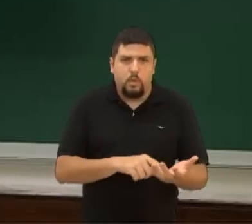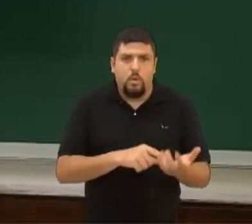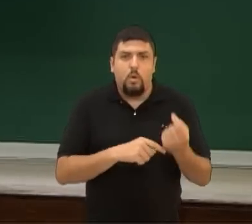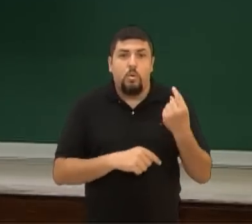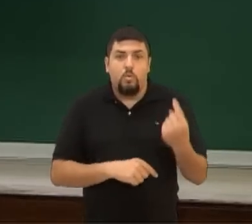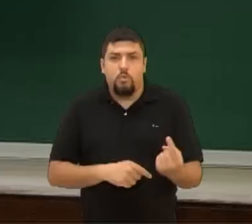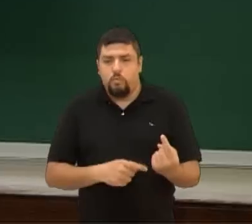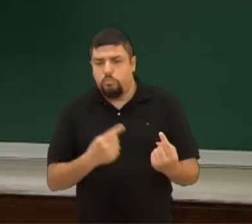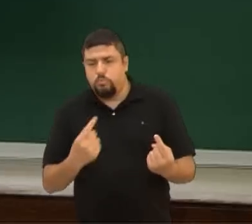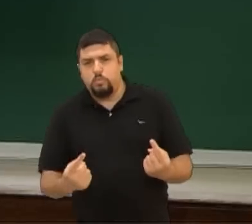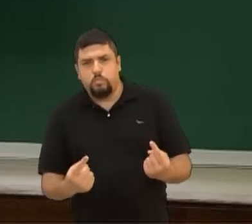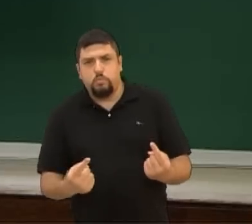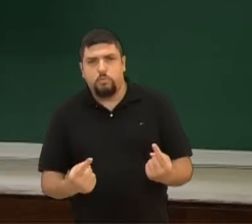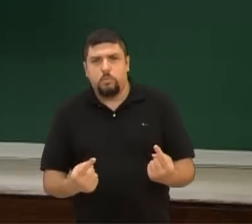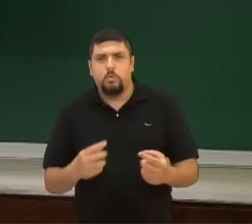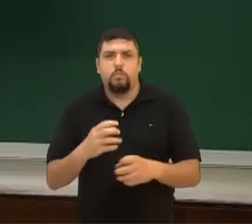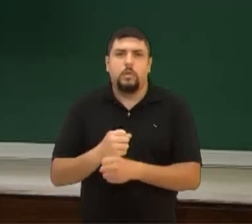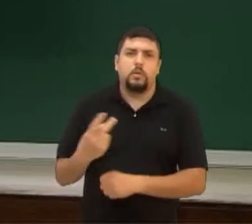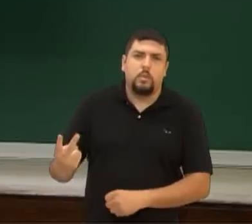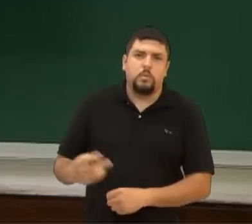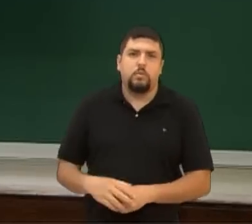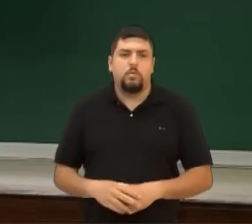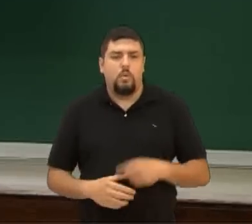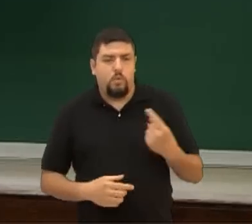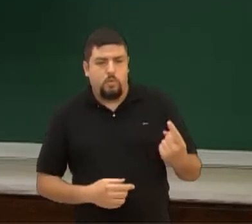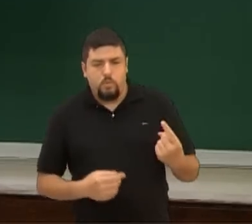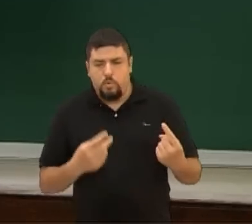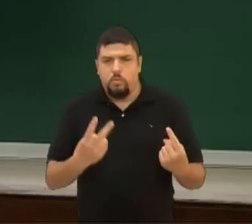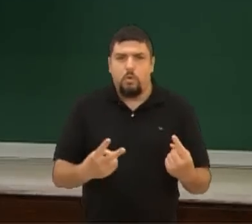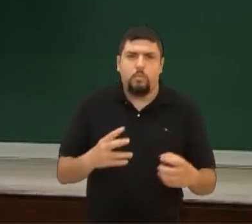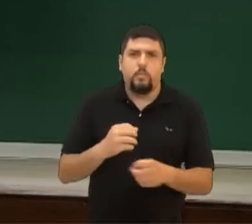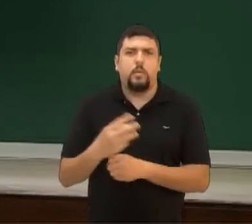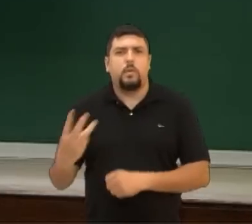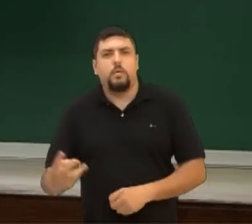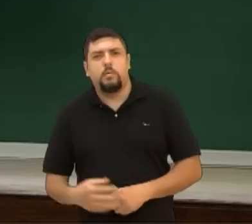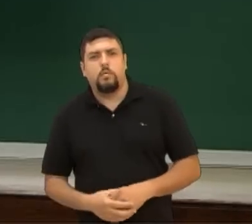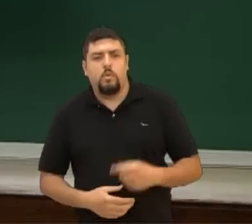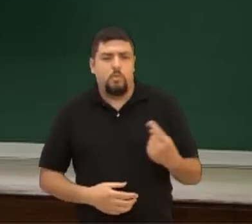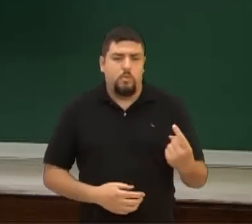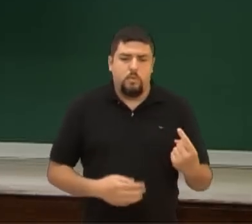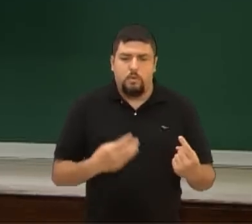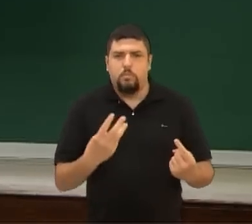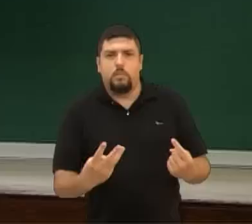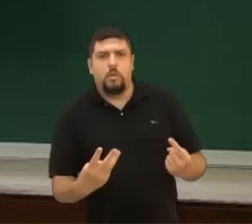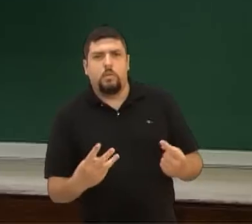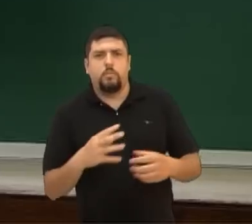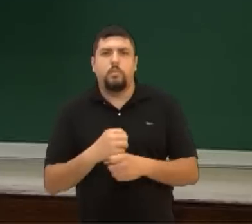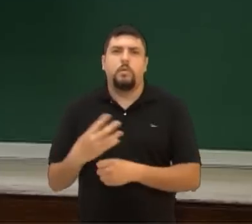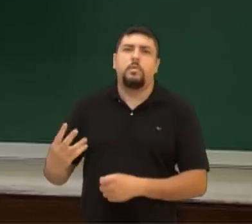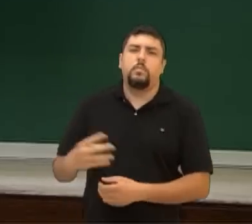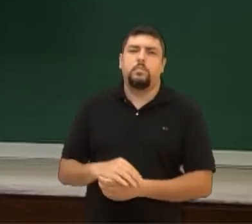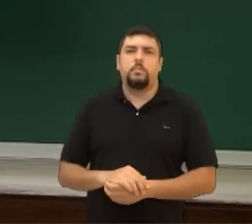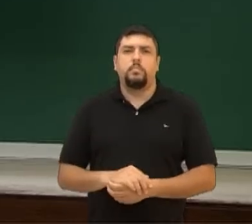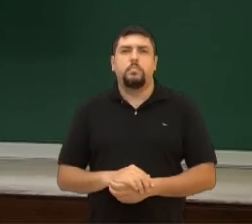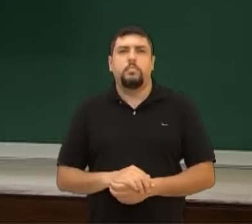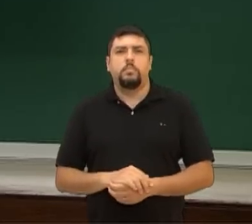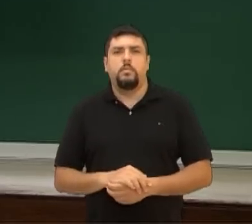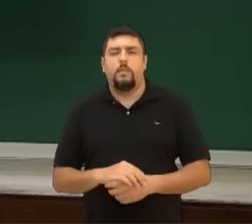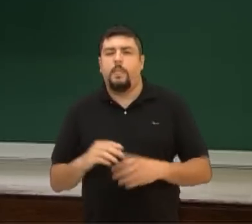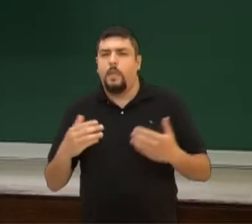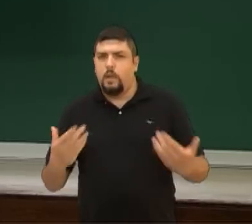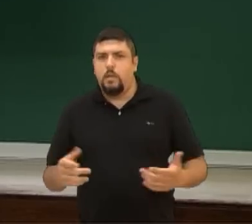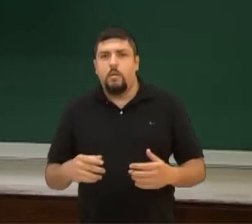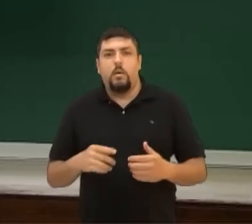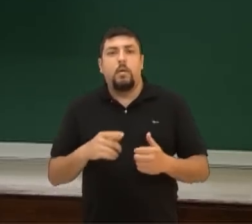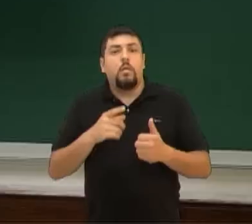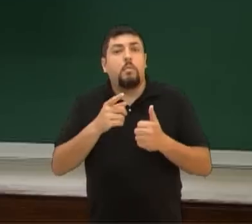Deve ficar a face 1 com a face 1, face 1 com a face 2, face 1 com a face 3. Então, primeiro a gente vai